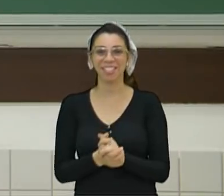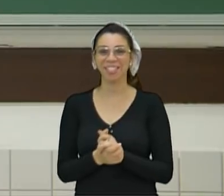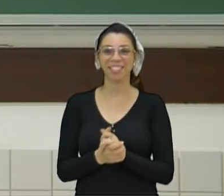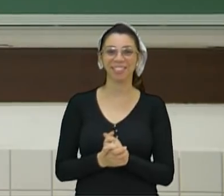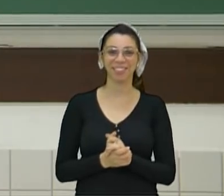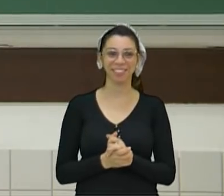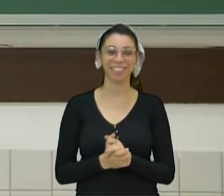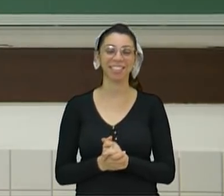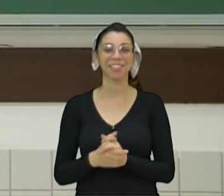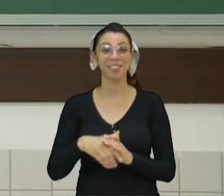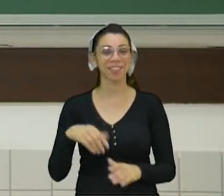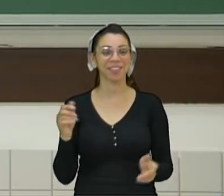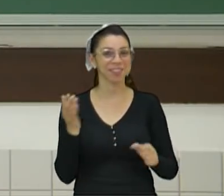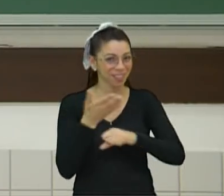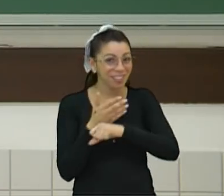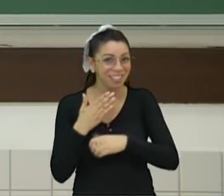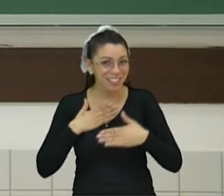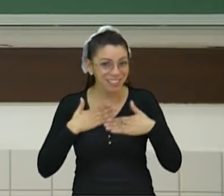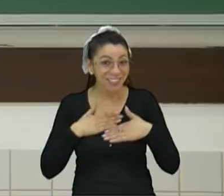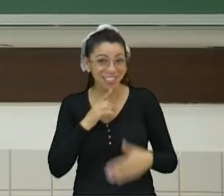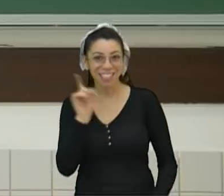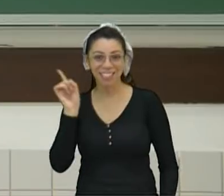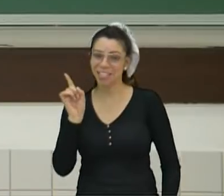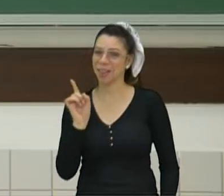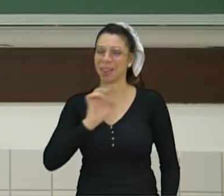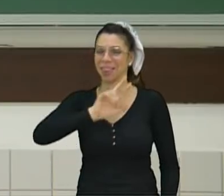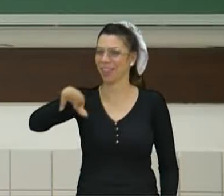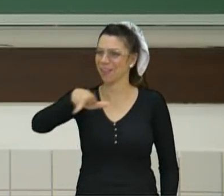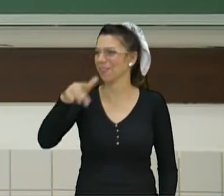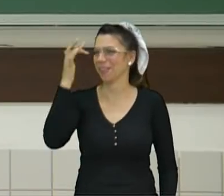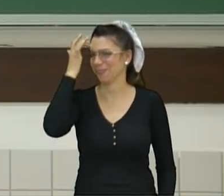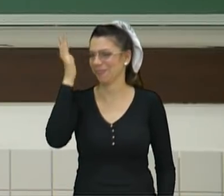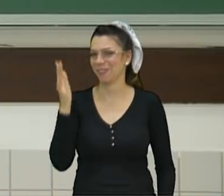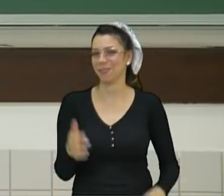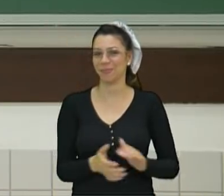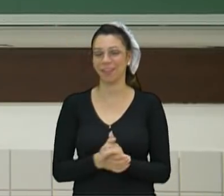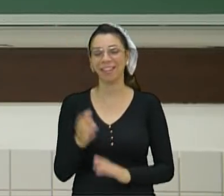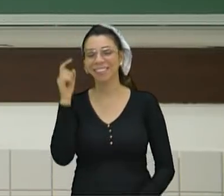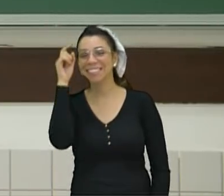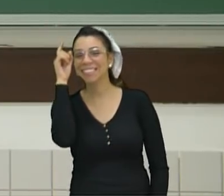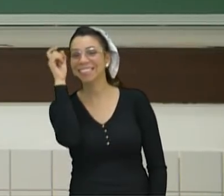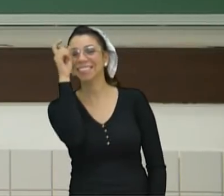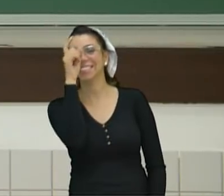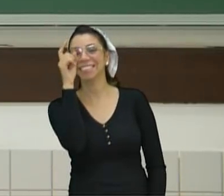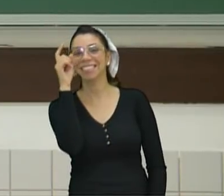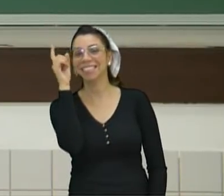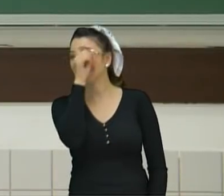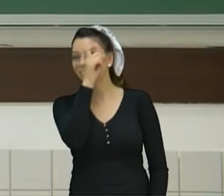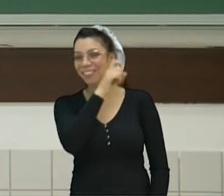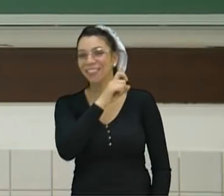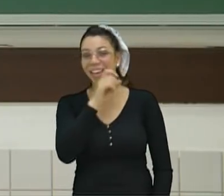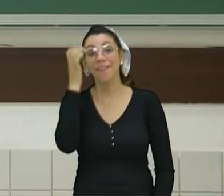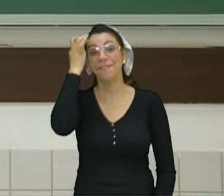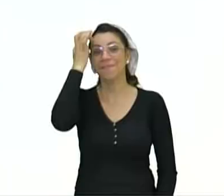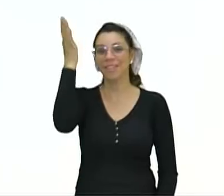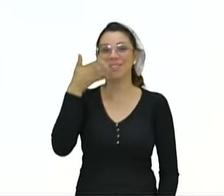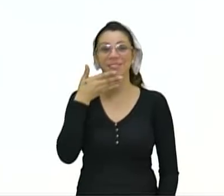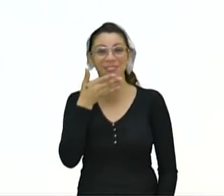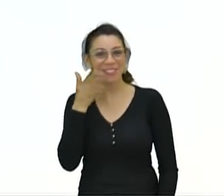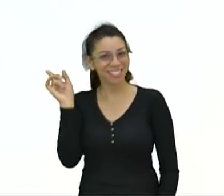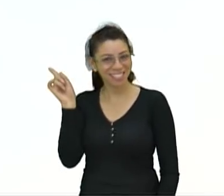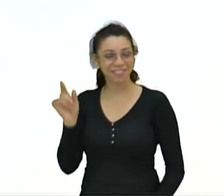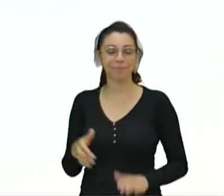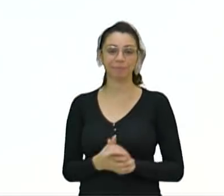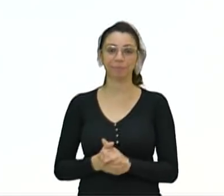uma atividade? Eu acho que vocês gostaram desse, né? Não é difícil. Então, a professora vai ler e vocês acompanhem. Uma urna